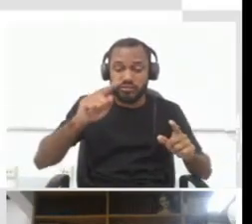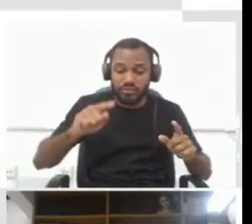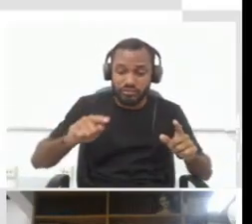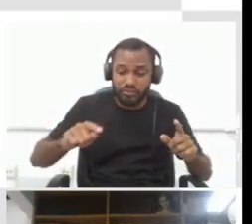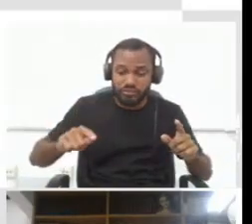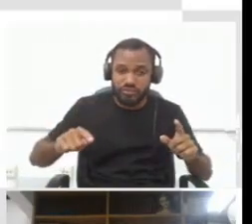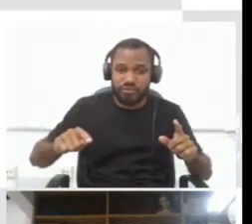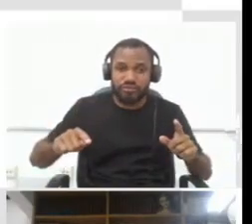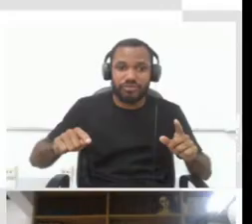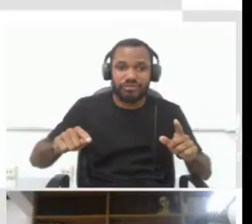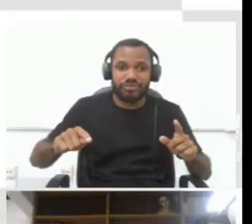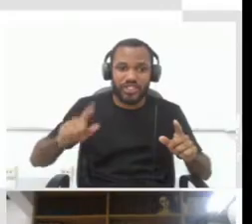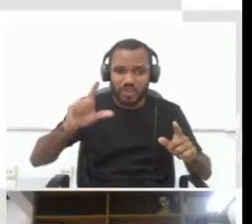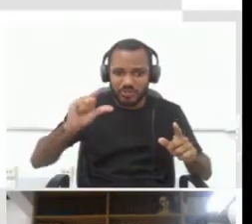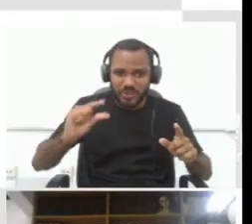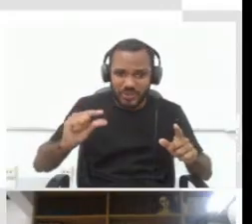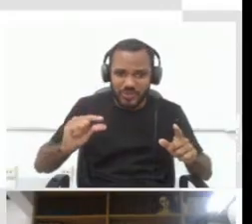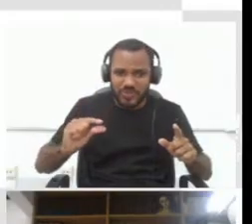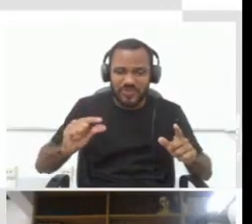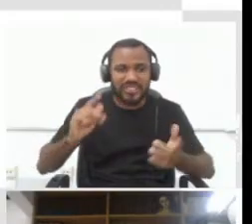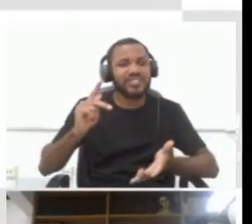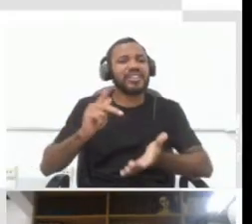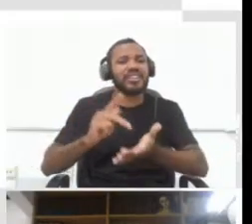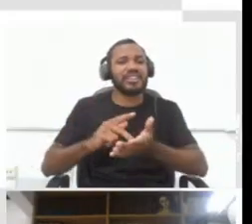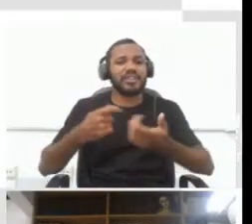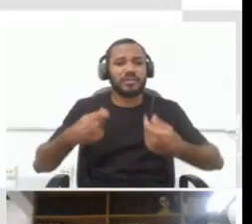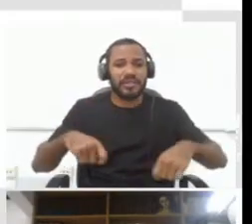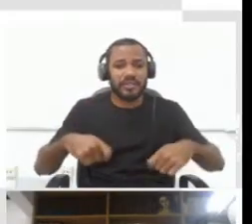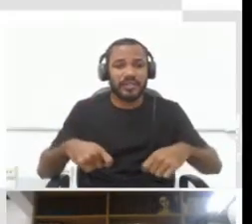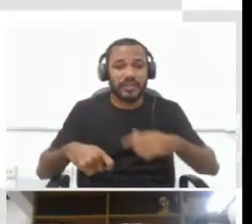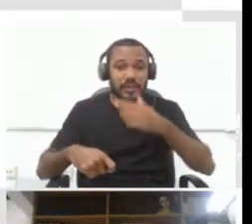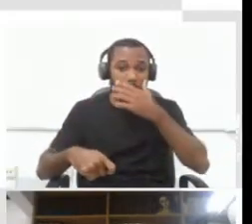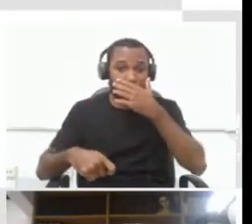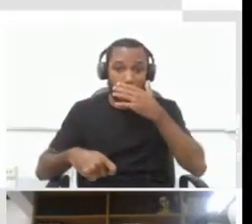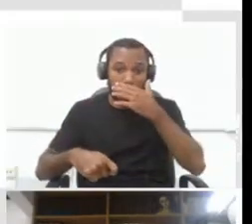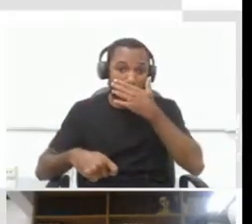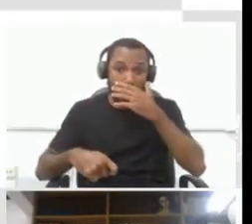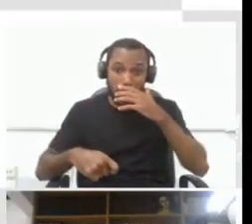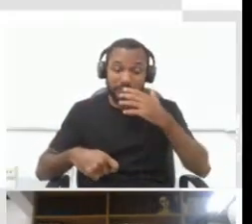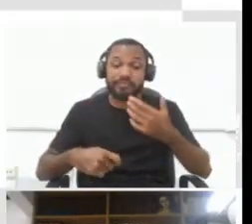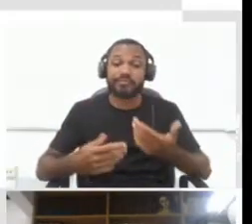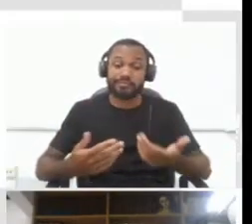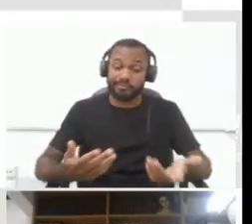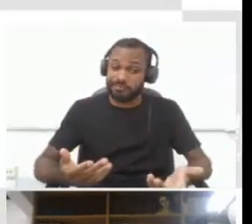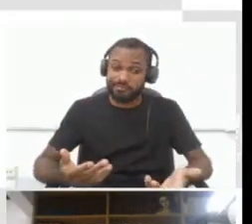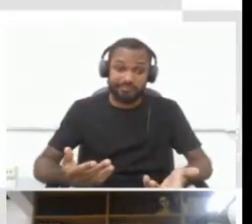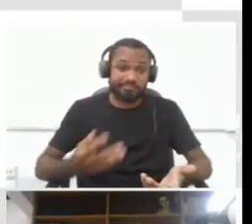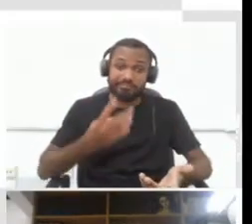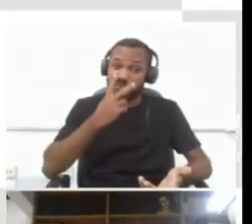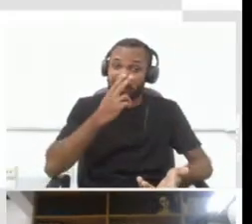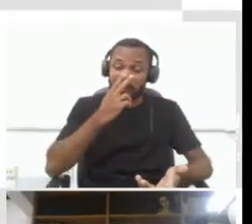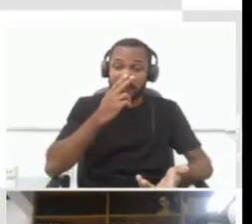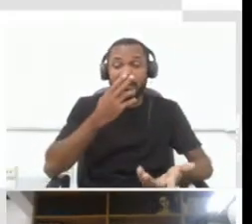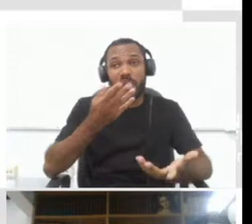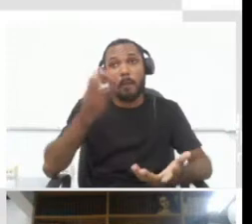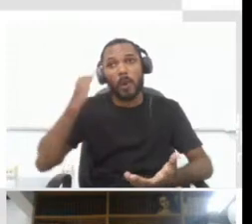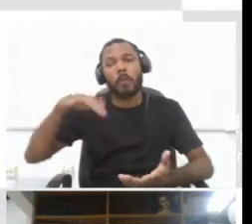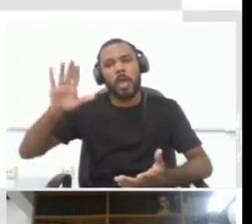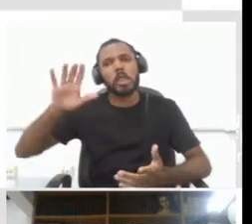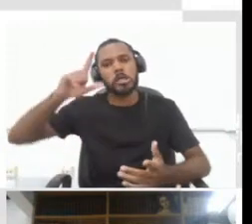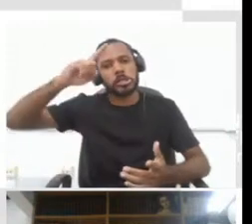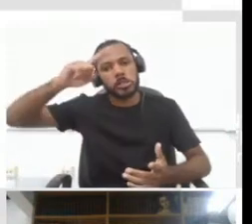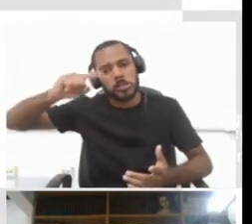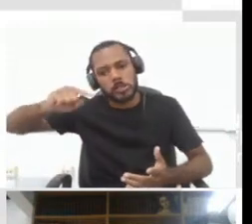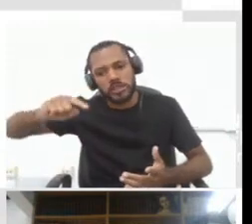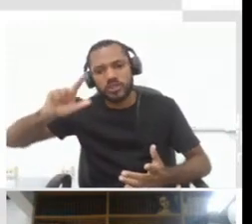são as promessas, essa aqui são aquilo que os governos estão fazendo, estão de fato fazendo. Aqui seria aquilo que seria